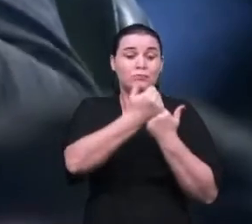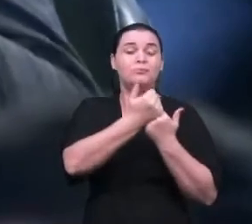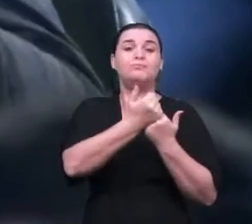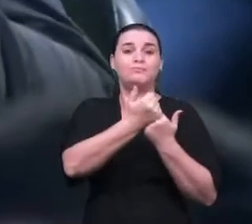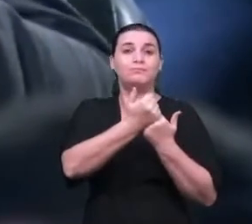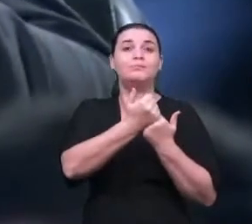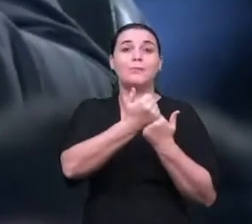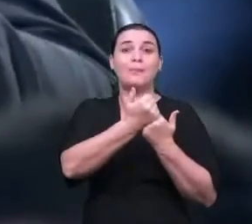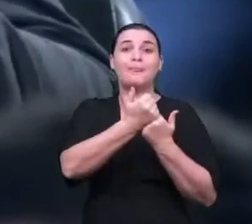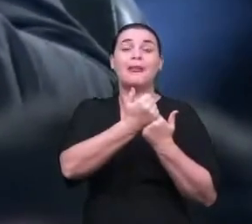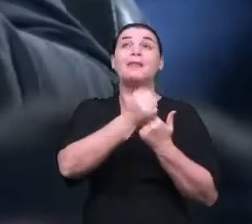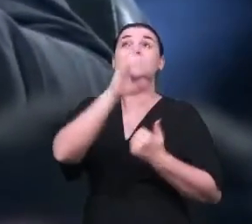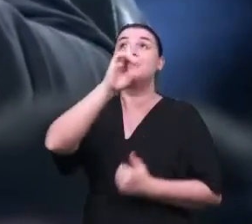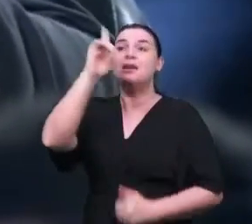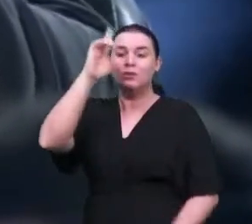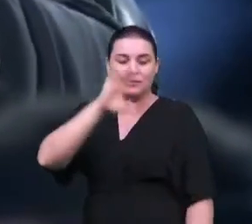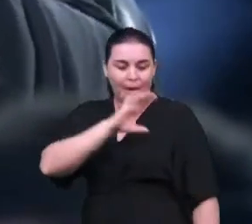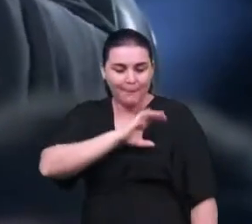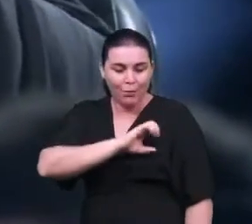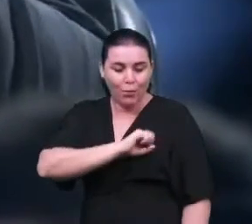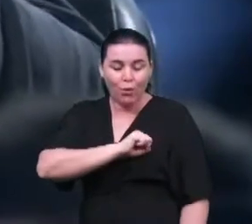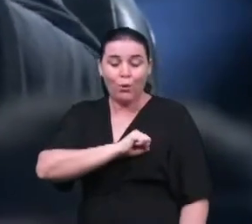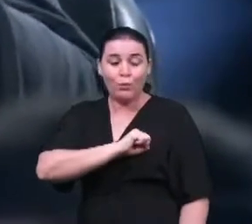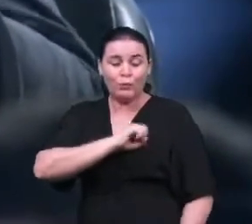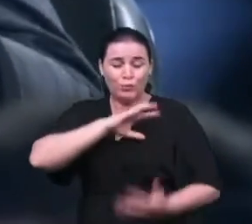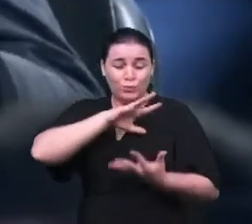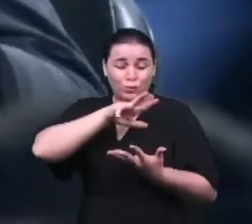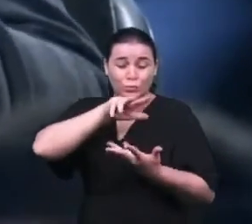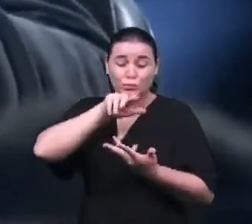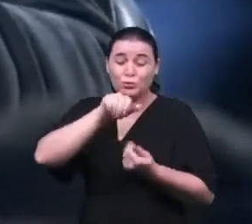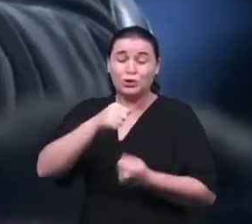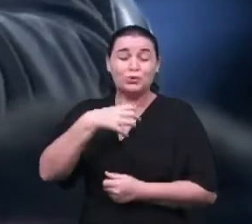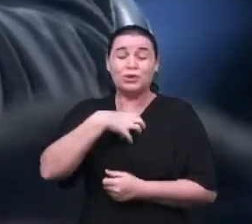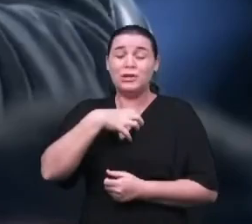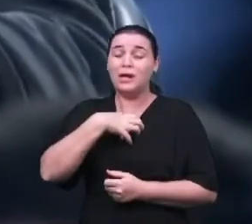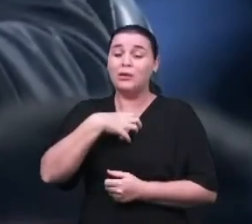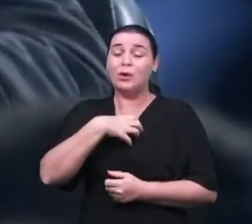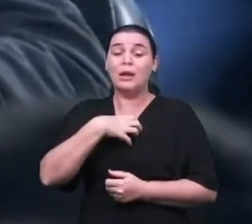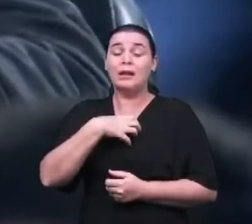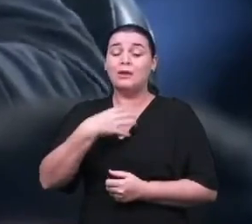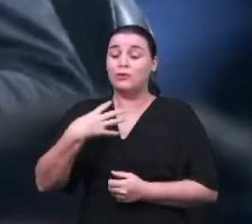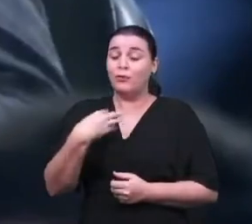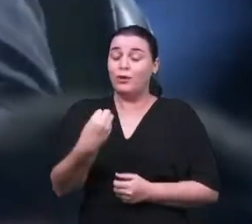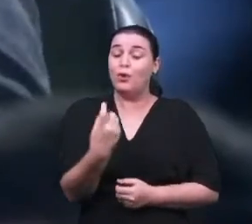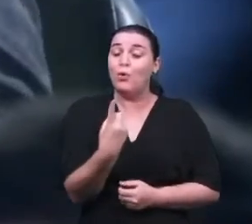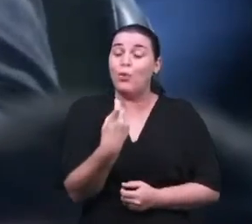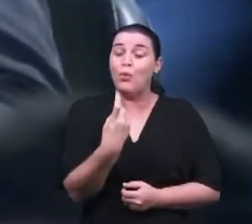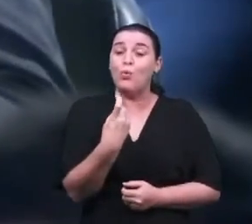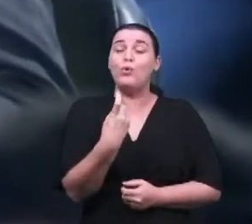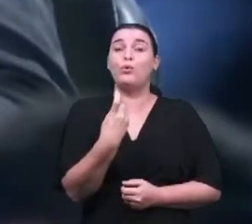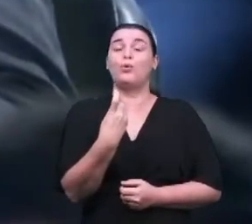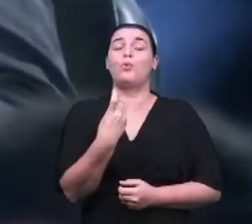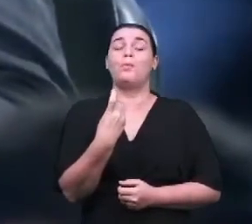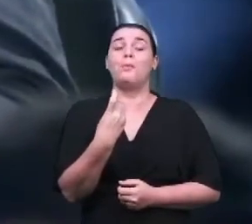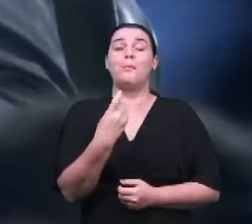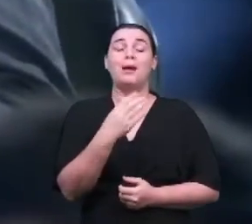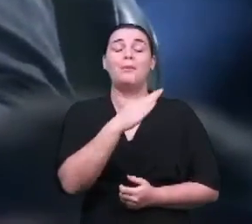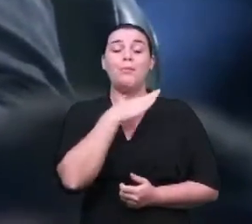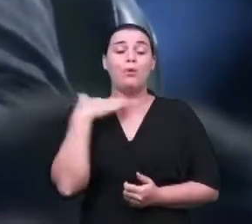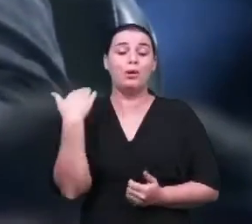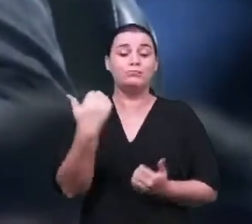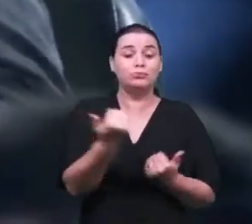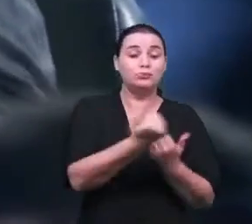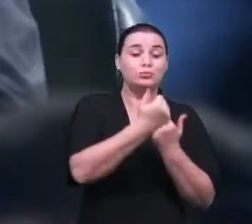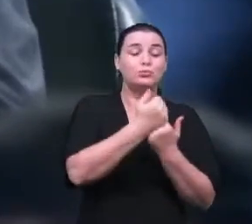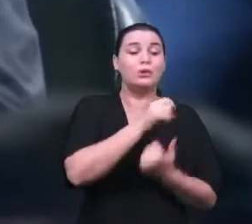enviou o seu unigênito para que todo aquele que nele crê não pereça, mas tenha vida eterna. Então,